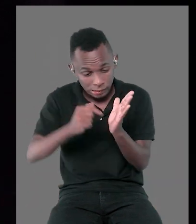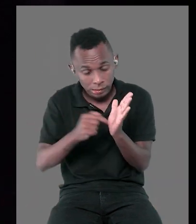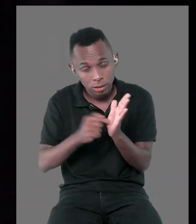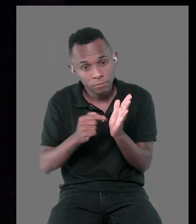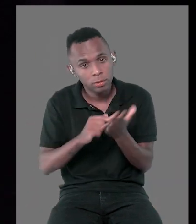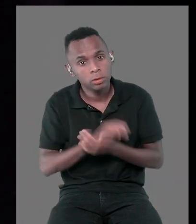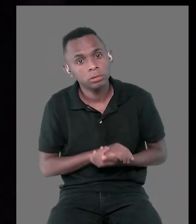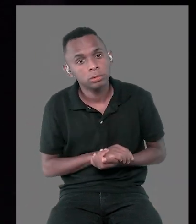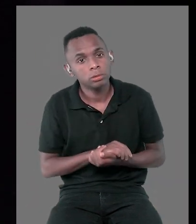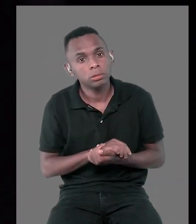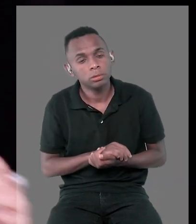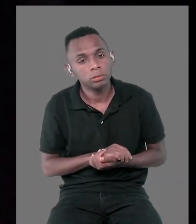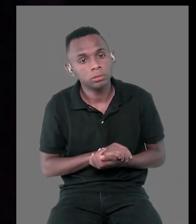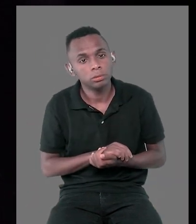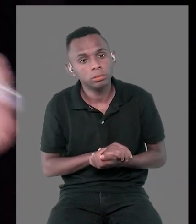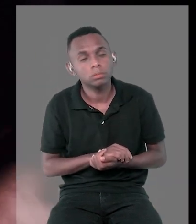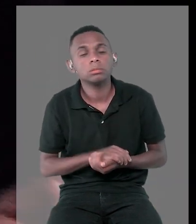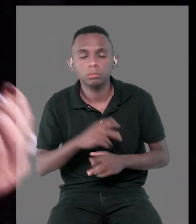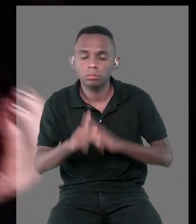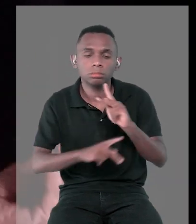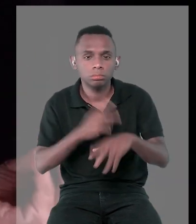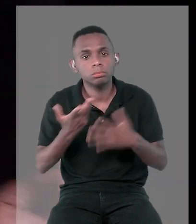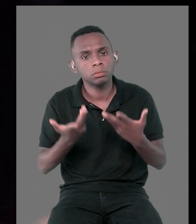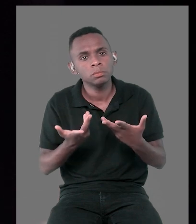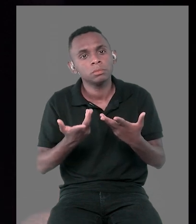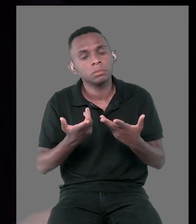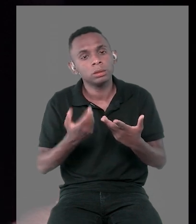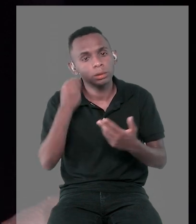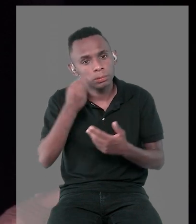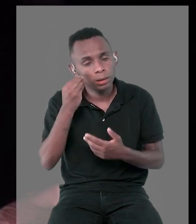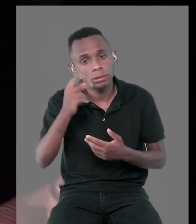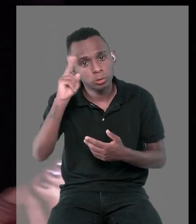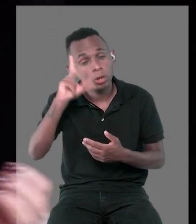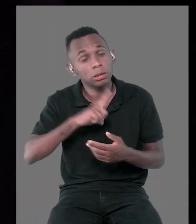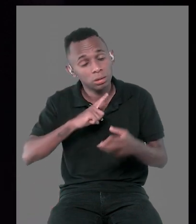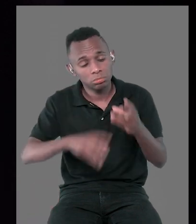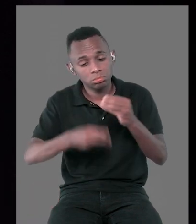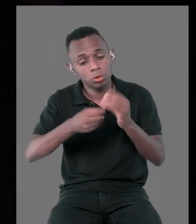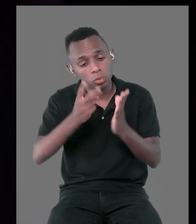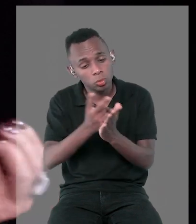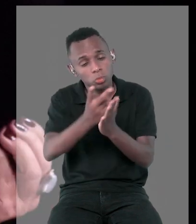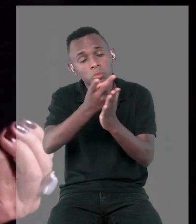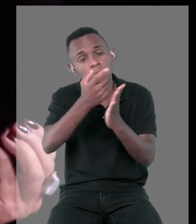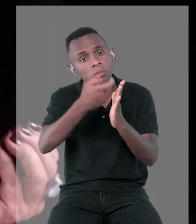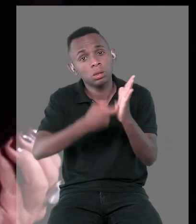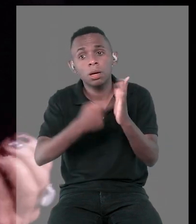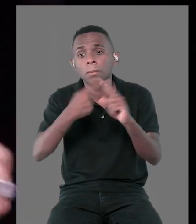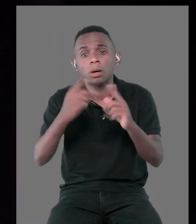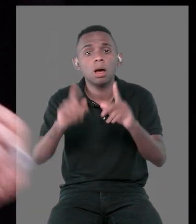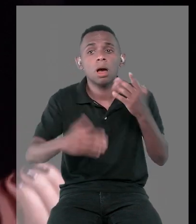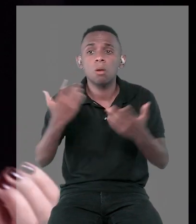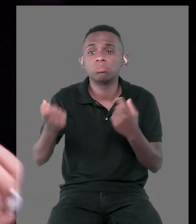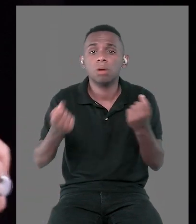Né? Bom, então, também tem essa história que eu deixei, porque as pessoas, às vezes, não sabem, né,